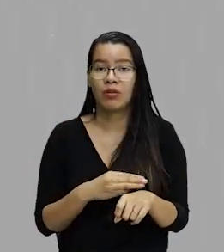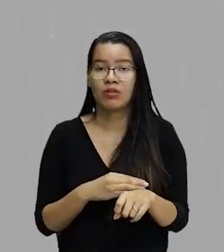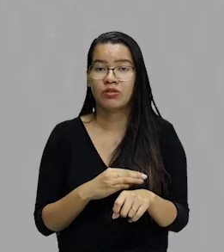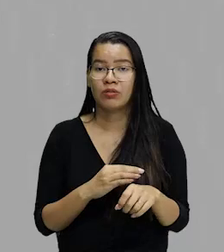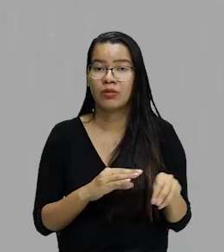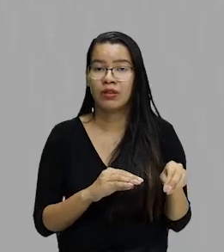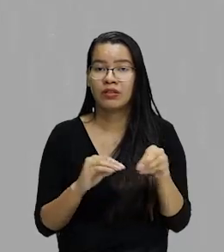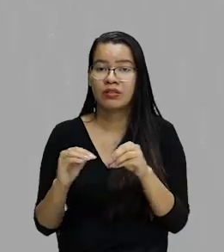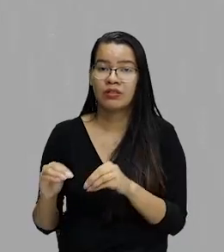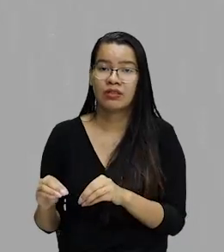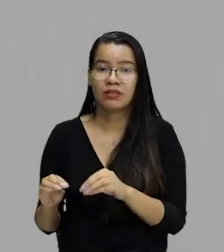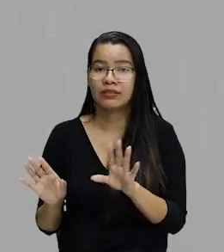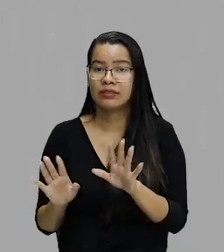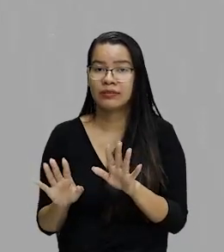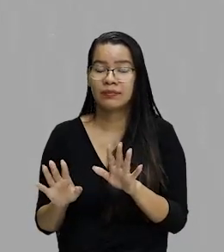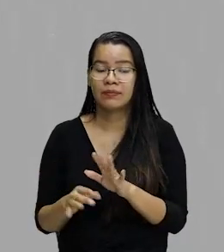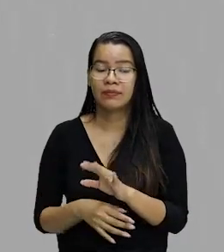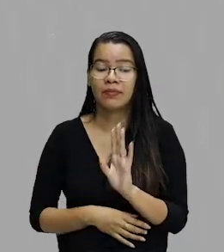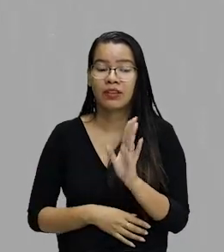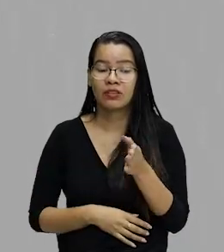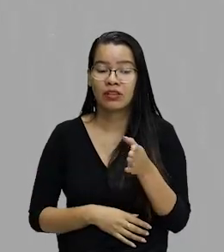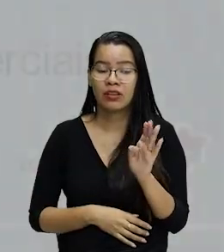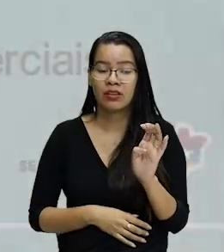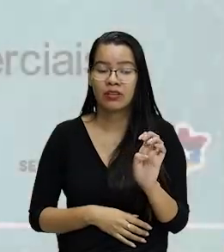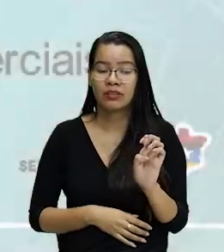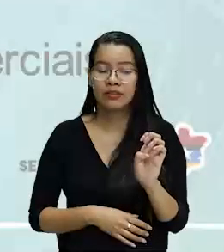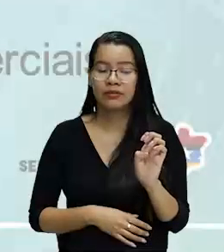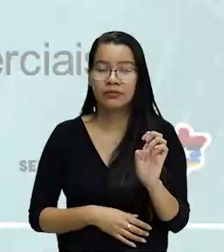outra. Ok? Letra E.